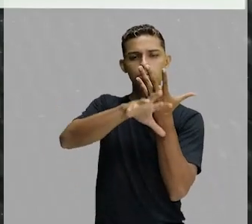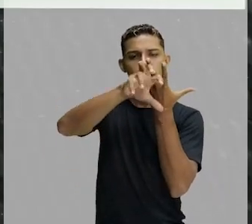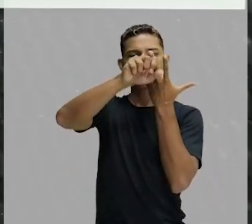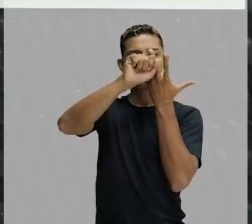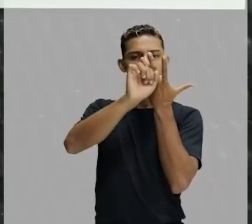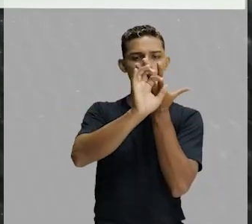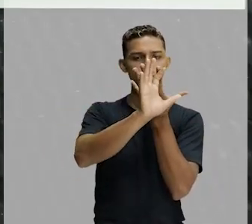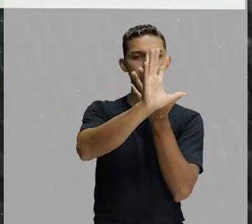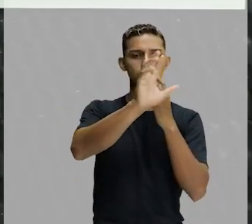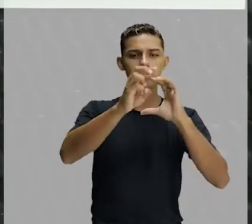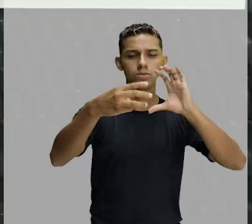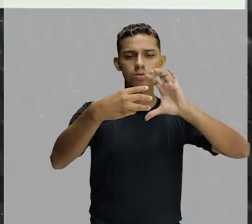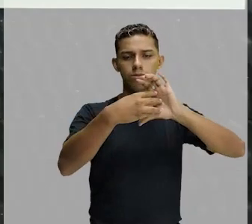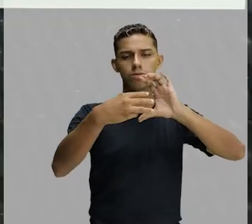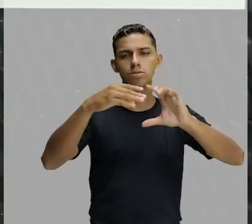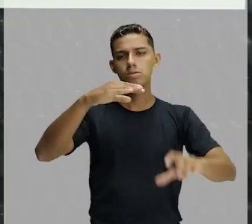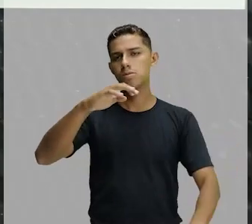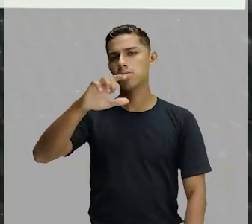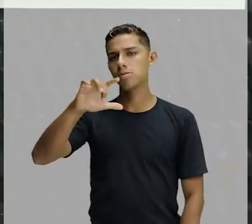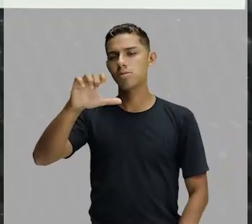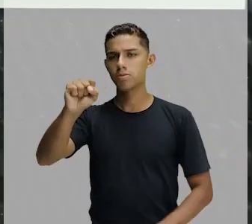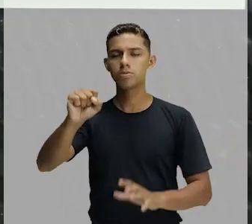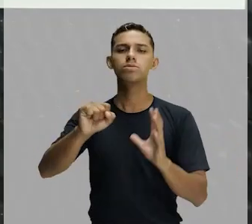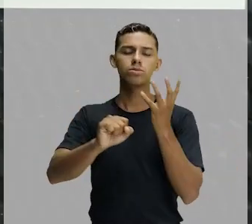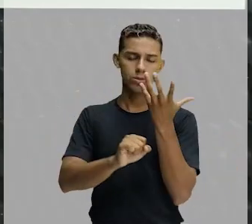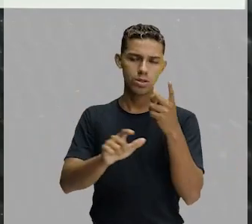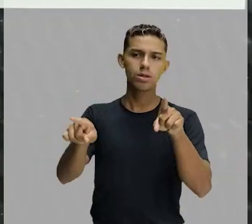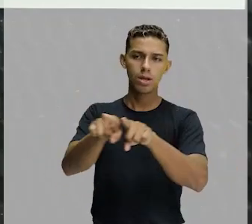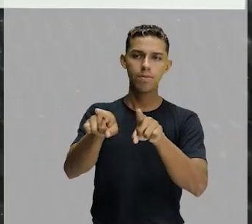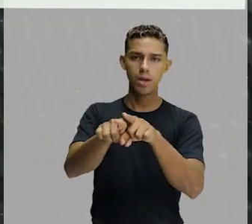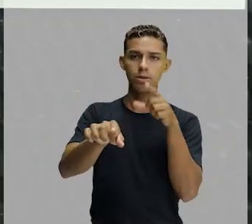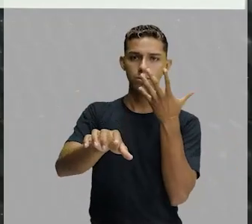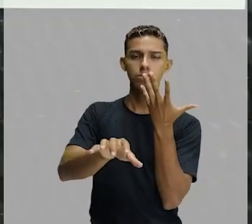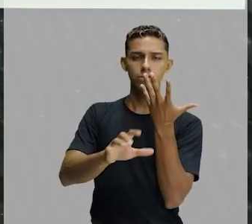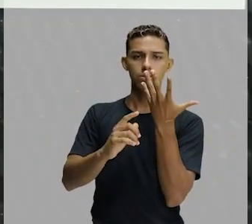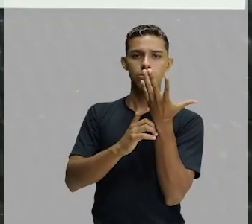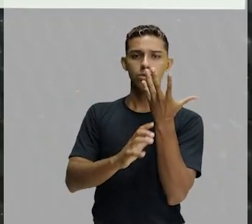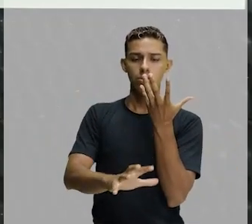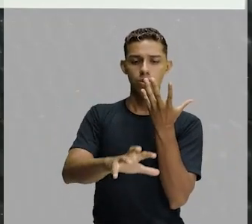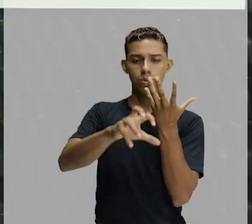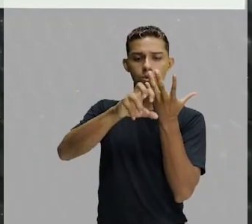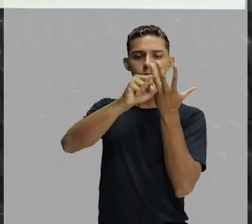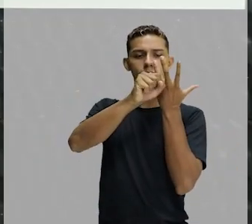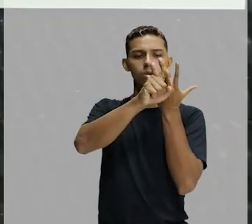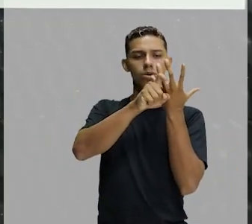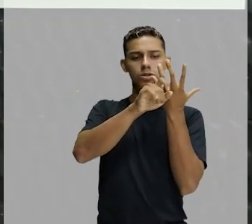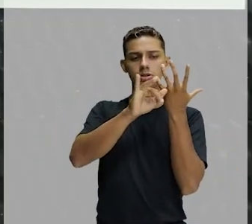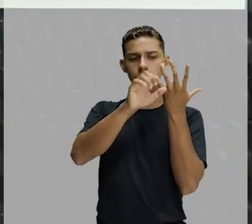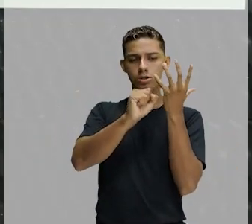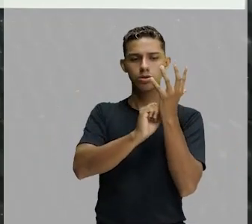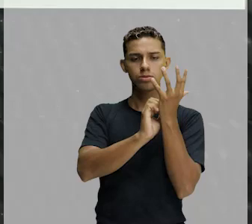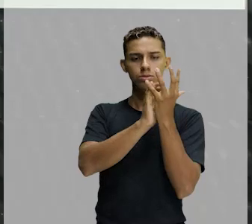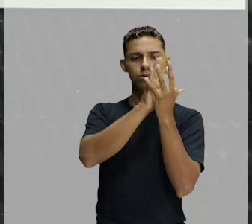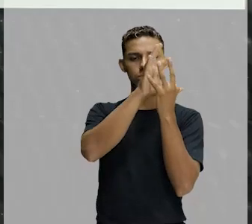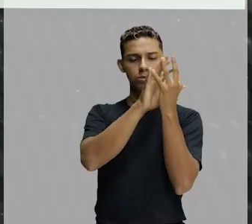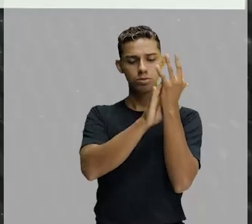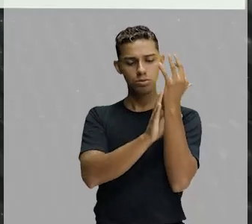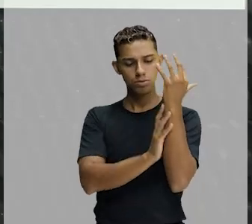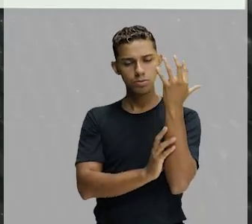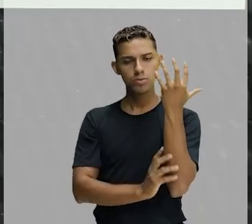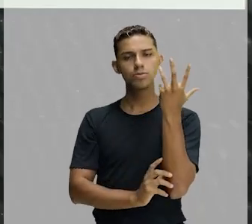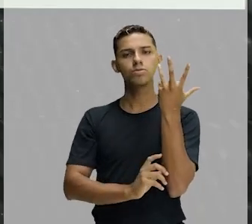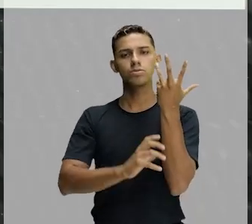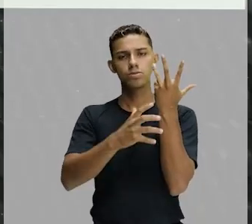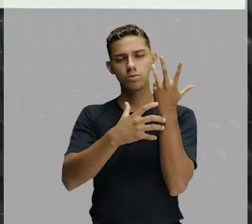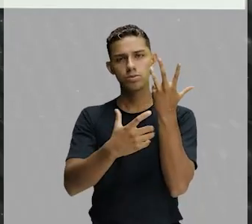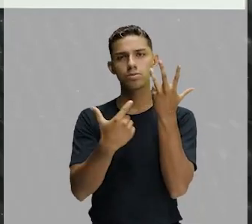a reação inversa também ocorre. A planta também consome oxigênio. O oxigênio que ela pode